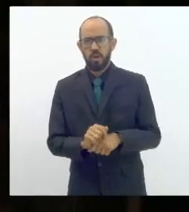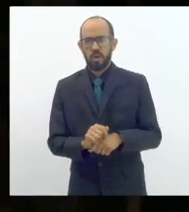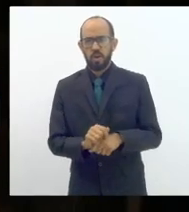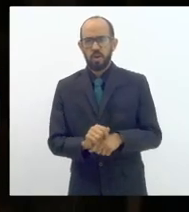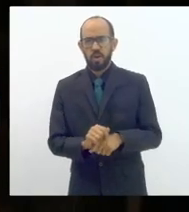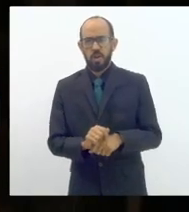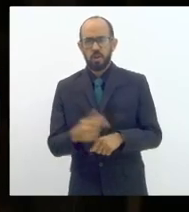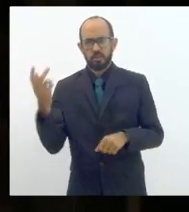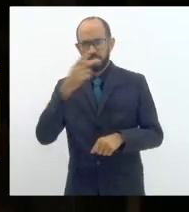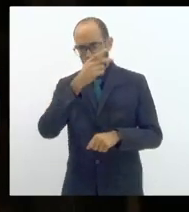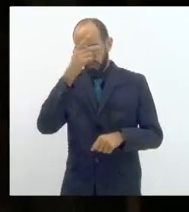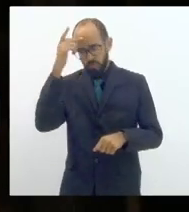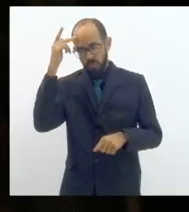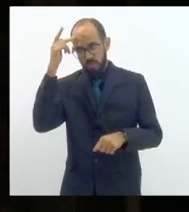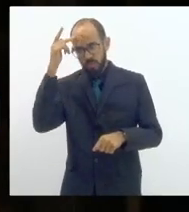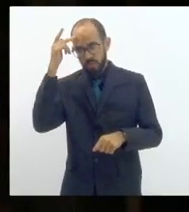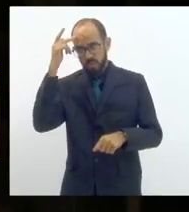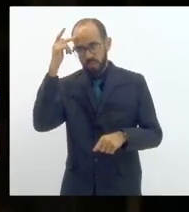as pessoas